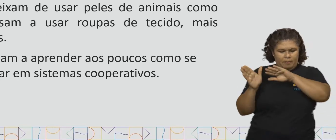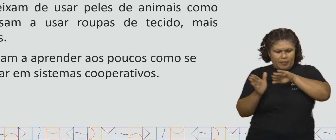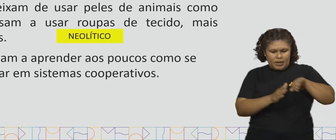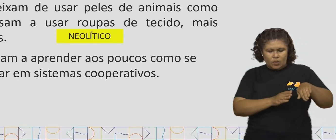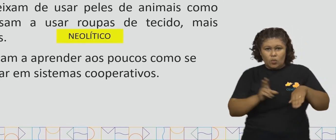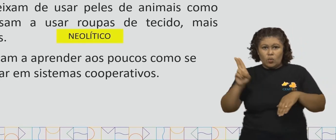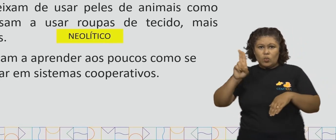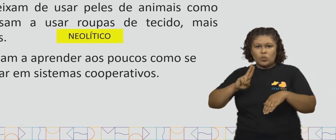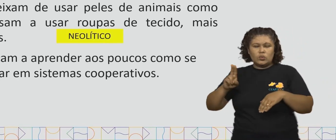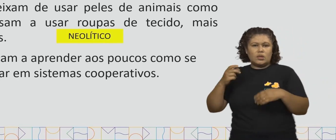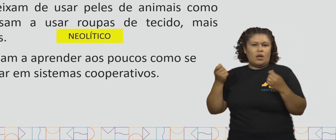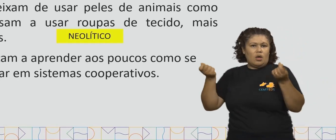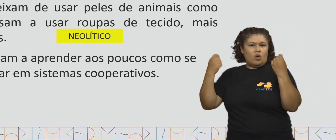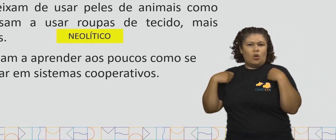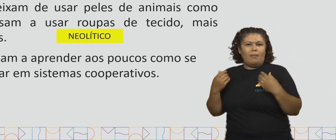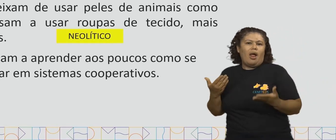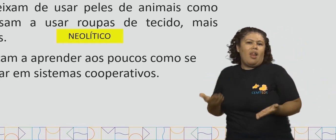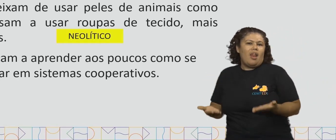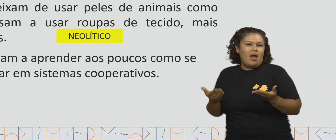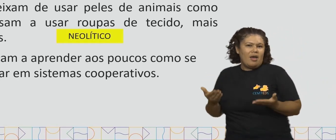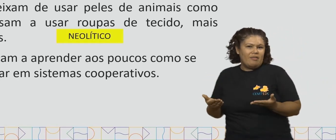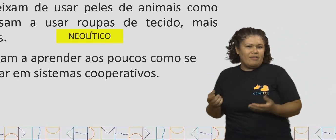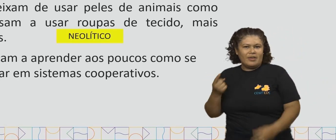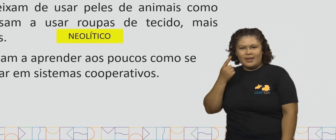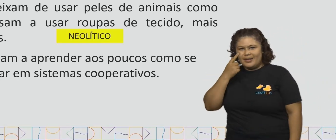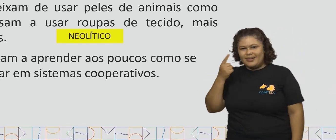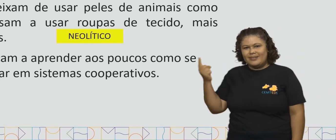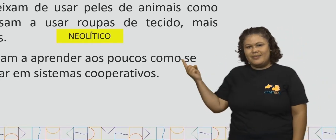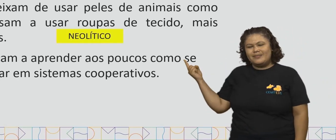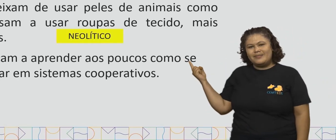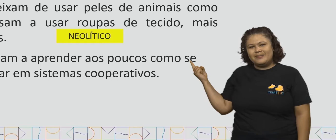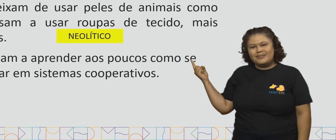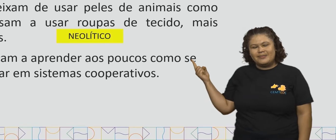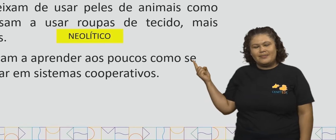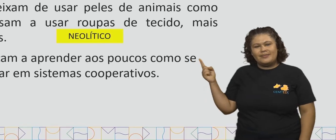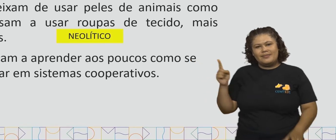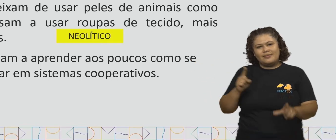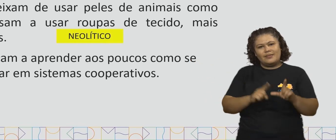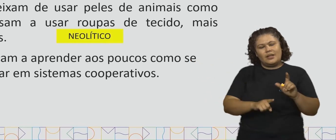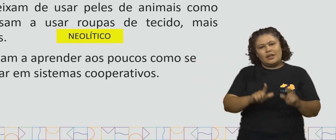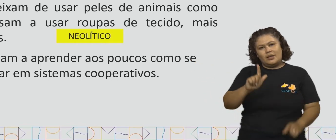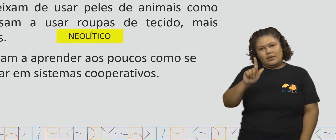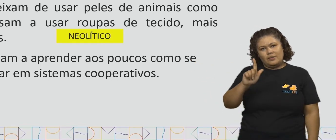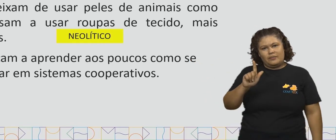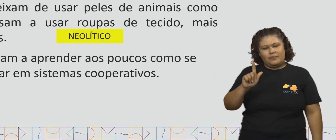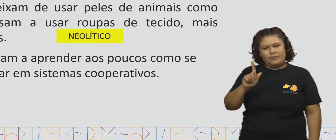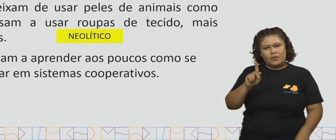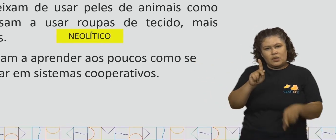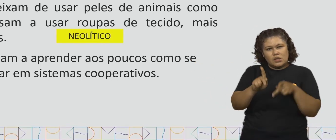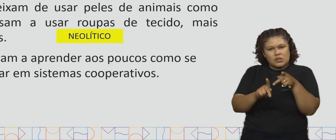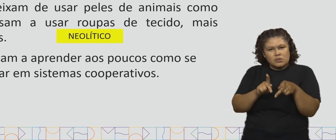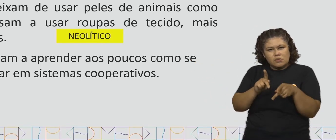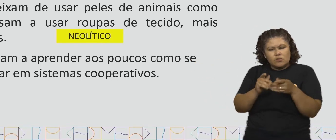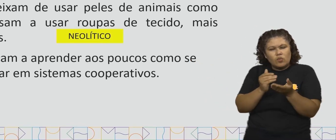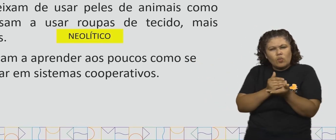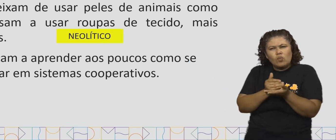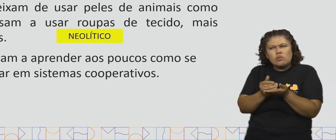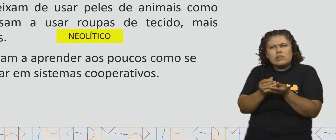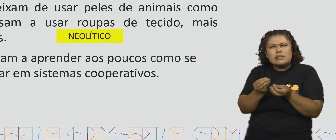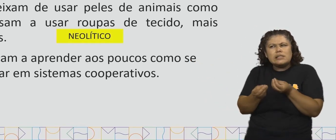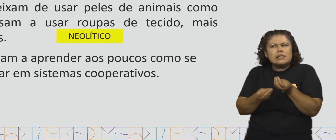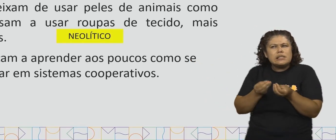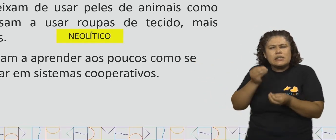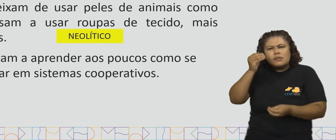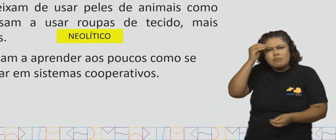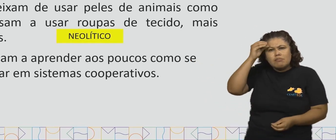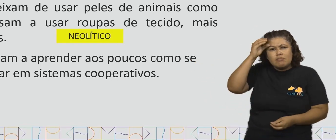leves. Você vai no Neolítico, acertou. Letra G. Os povos começam a aprender aos poucos como se